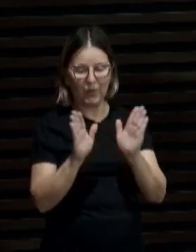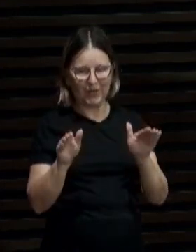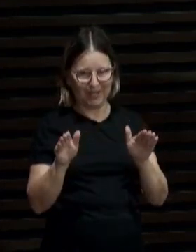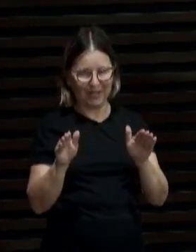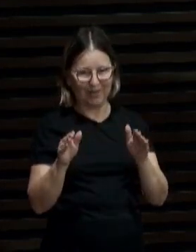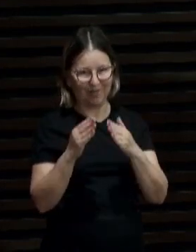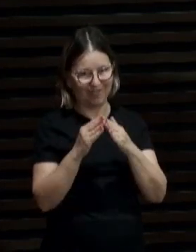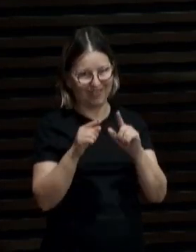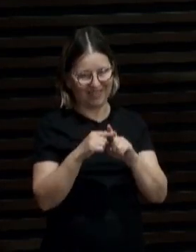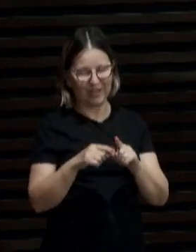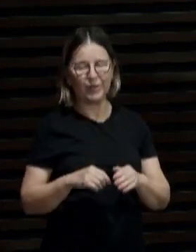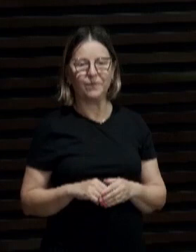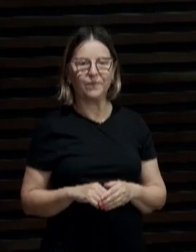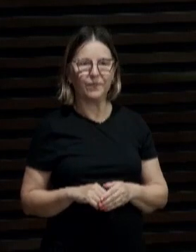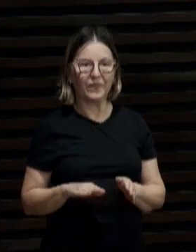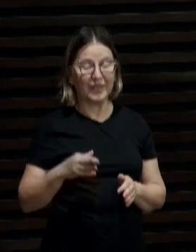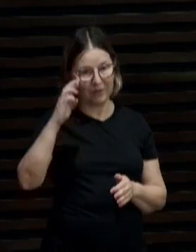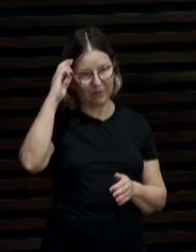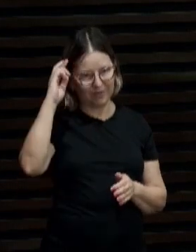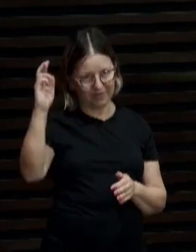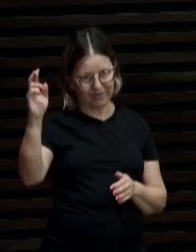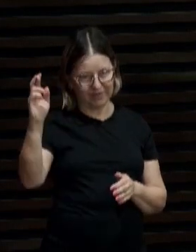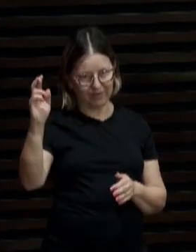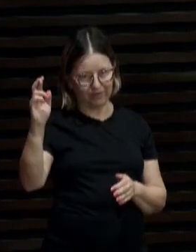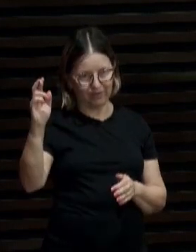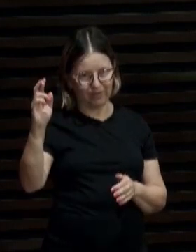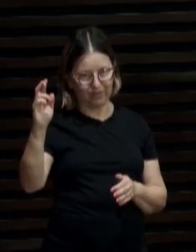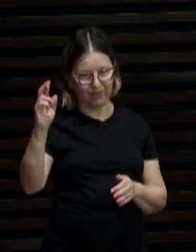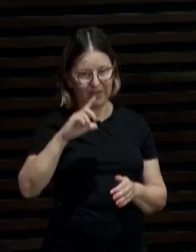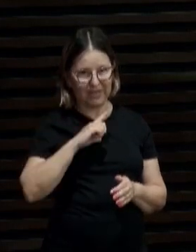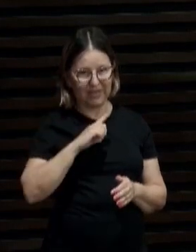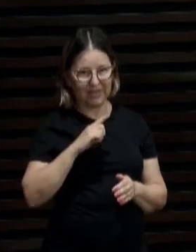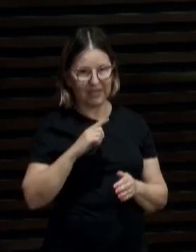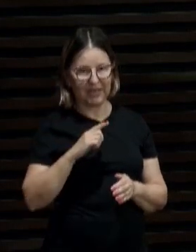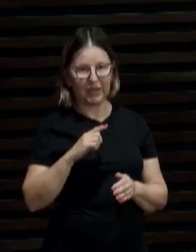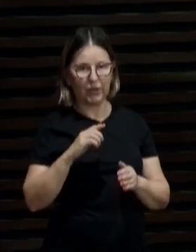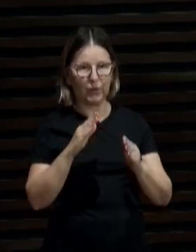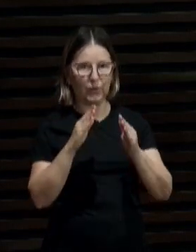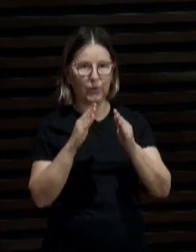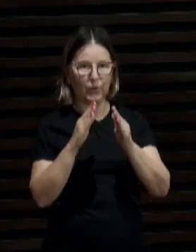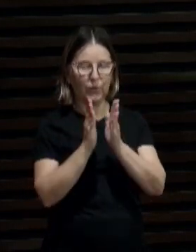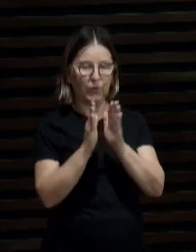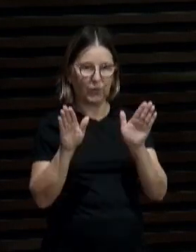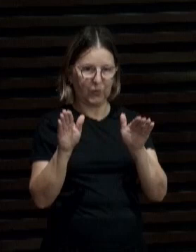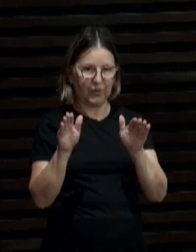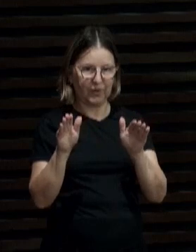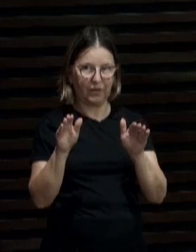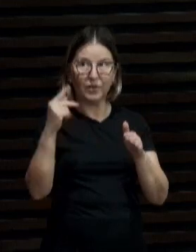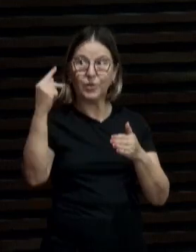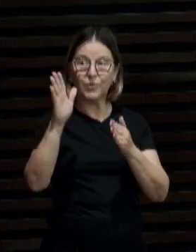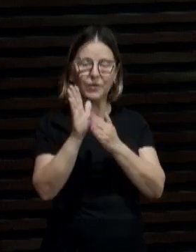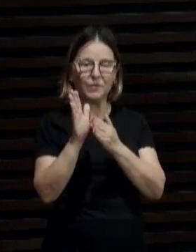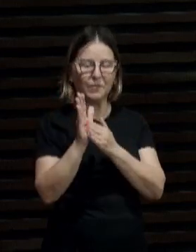igreja. Então o Senhor com os anjos na sua própria mão. Os anjos são os pastores, a liderança, os presbíteros,